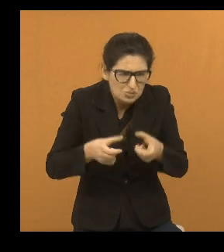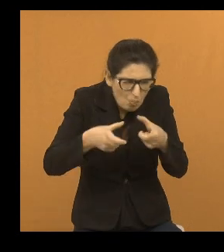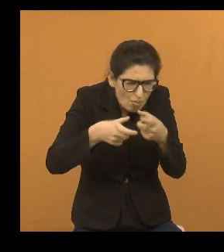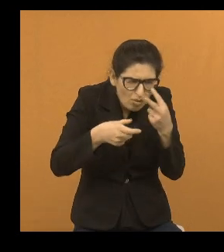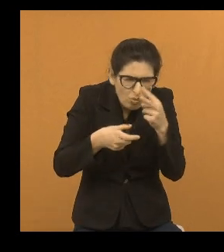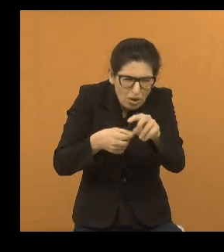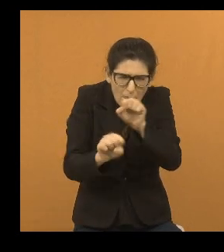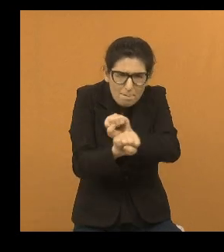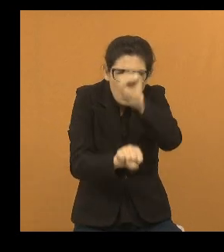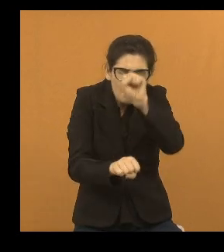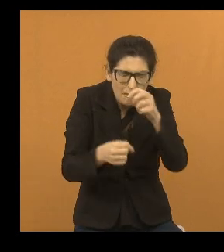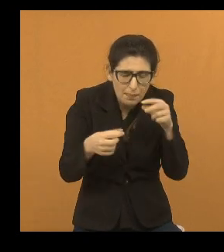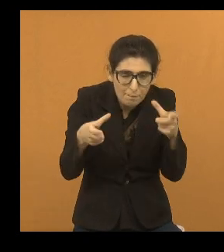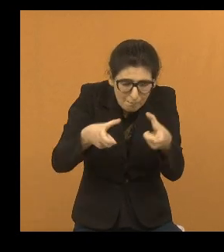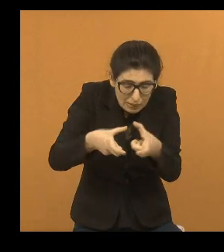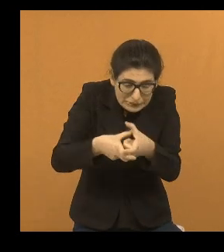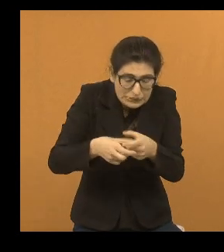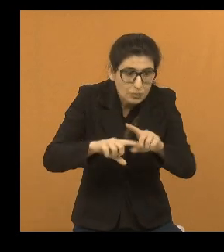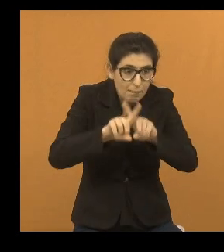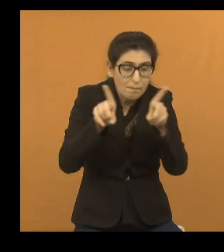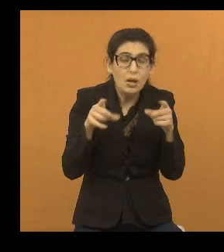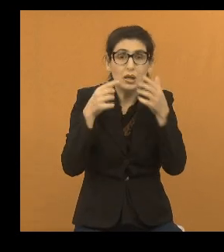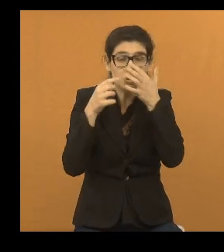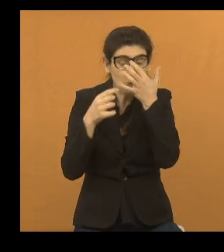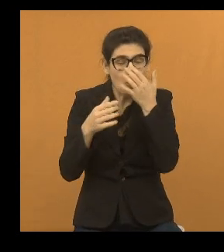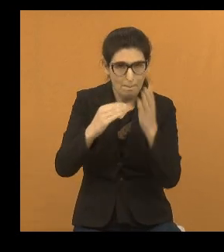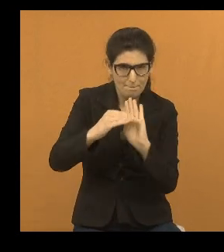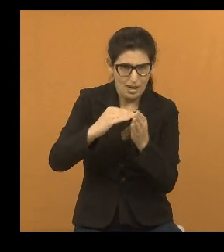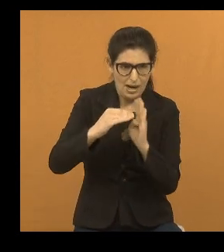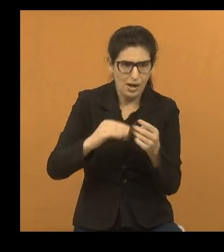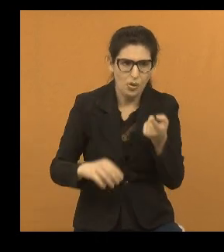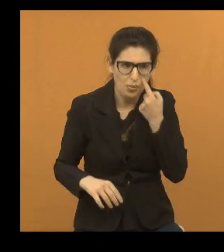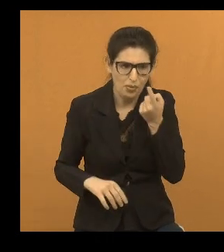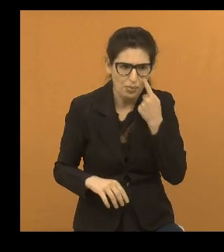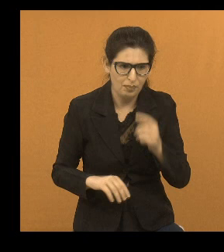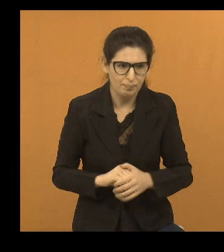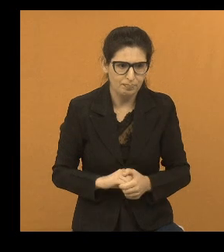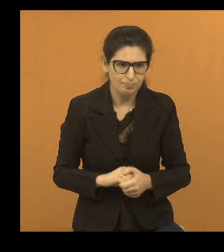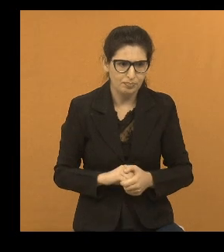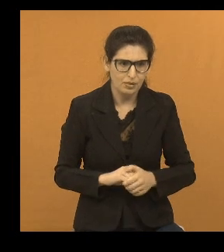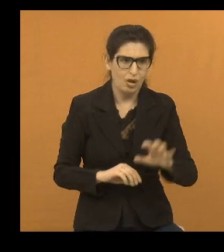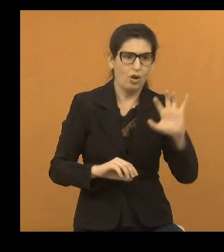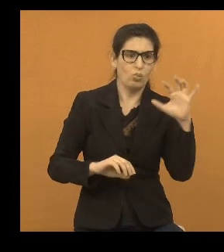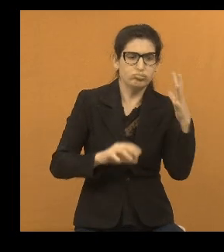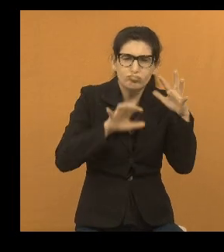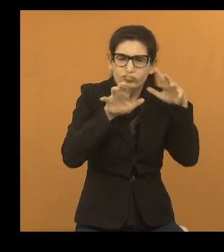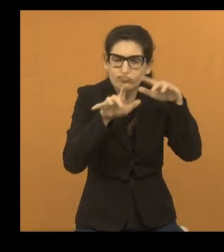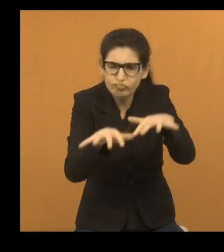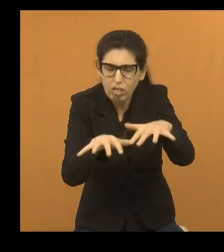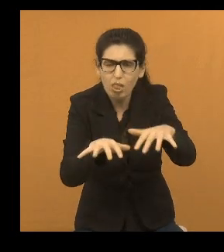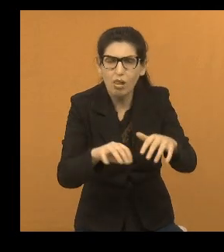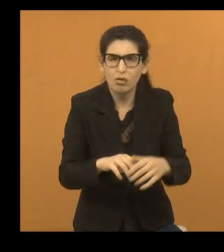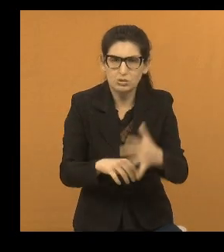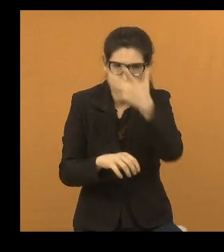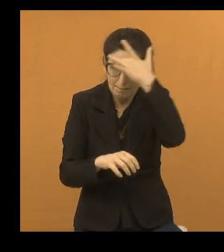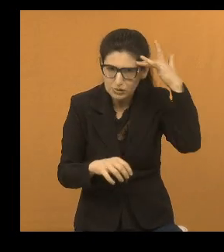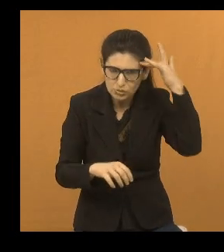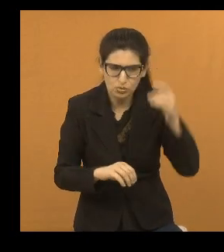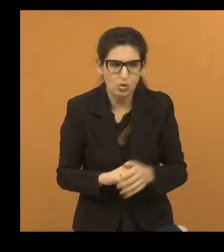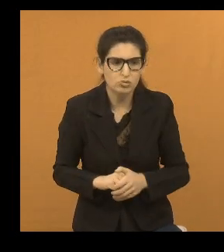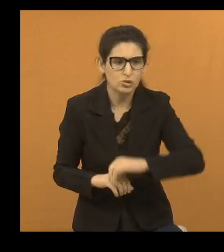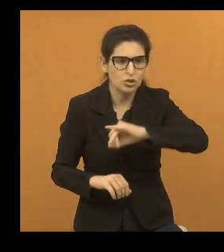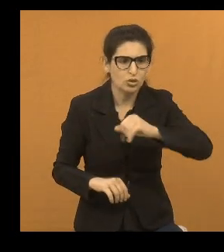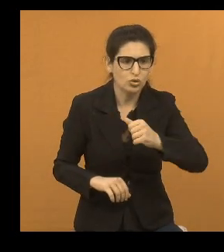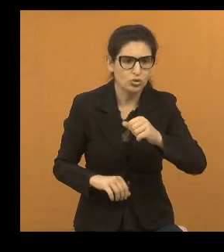mapa, a gente pode identificar pela listagem dos bairros aqui. Aconteceu o primeiro tipo de ocupação de interesse social no Jardim